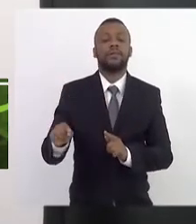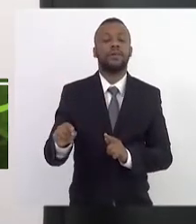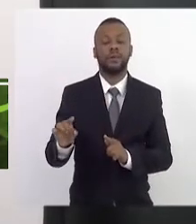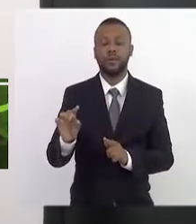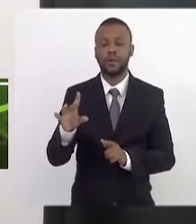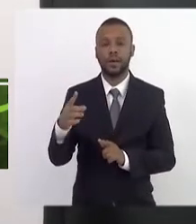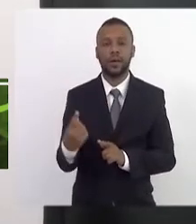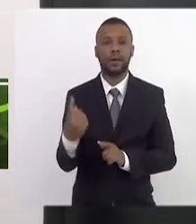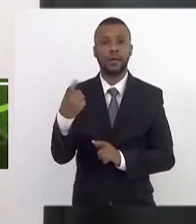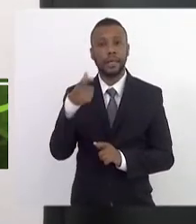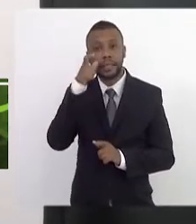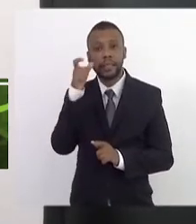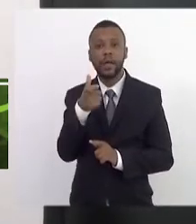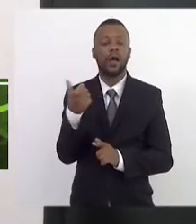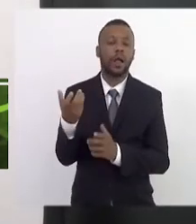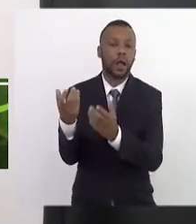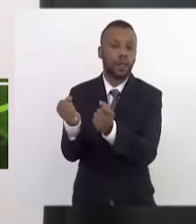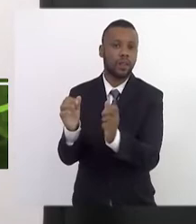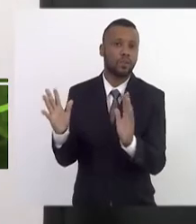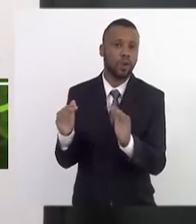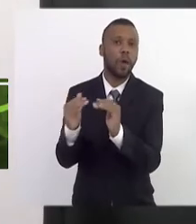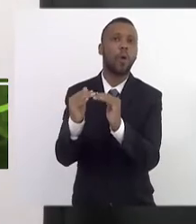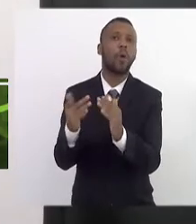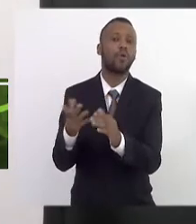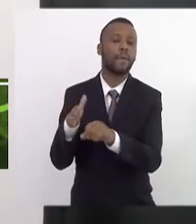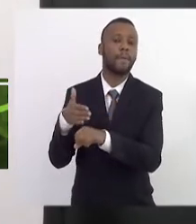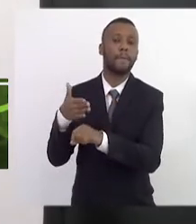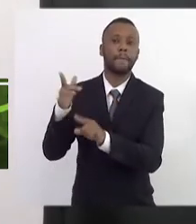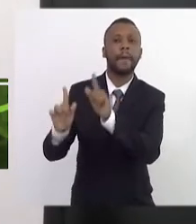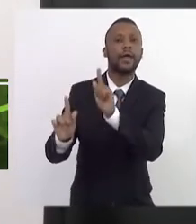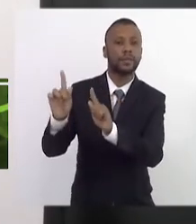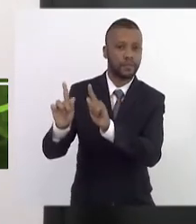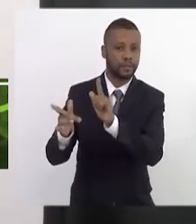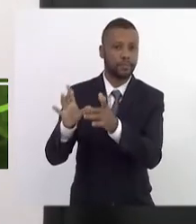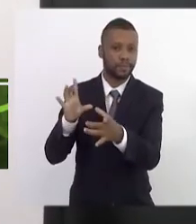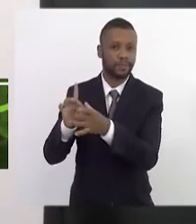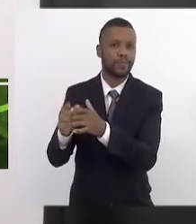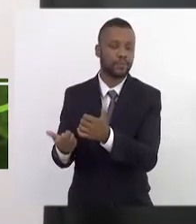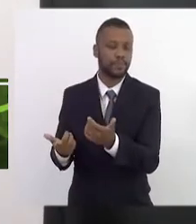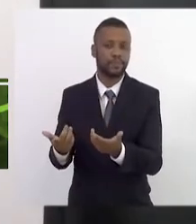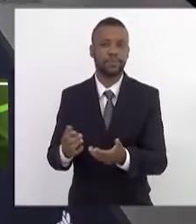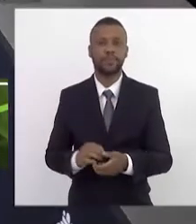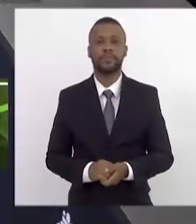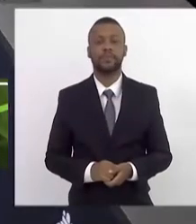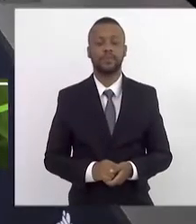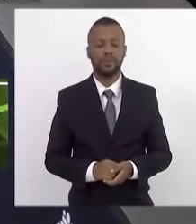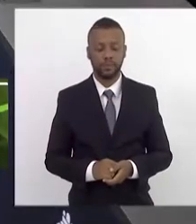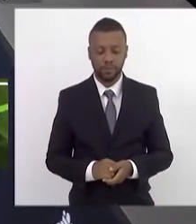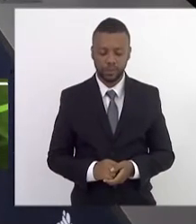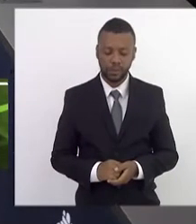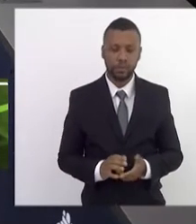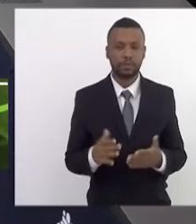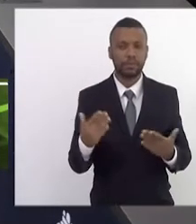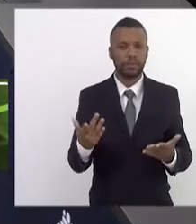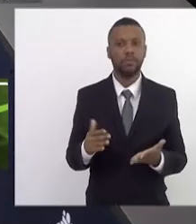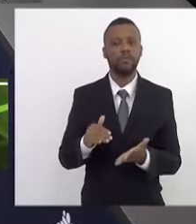ela se interessou. Acudiu. Em participar. Ok. Então, o Secretaria da Mesa,